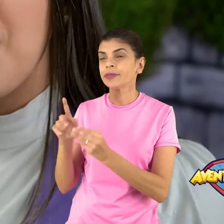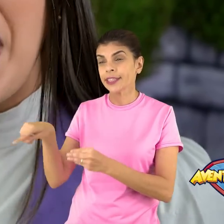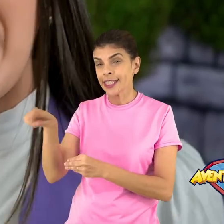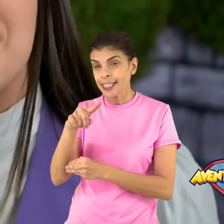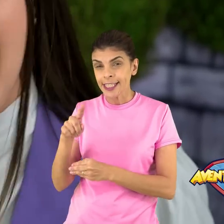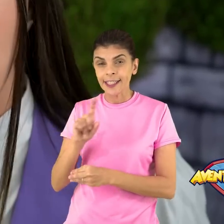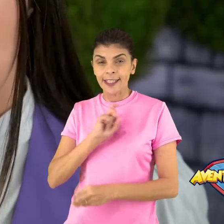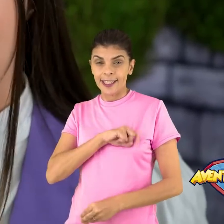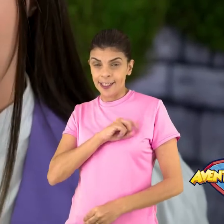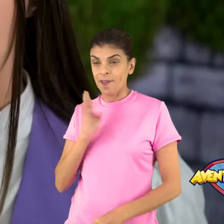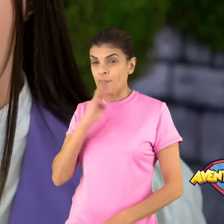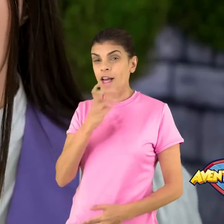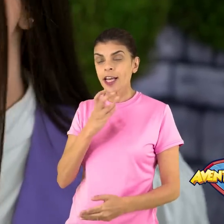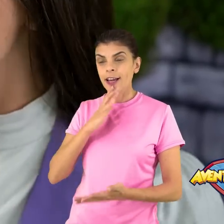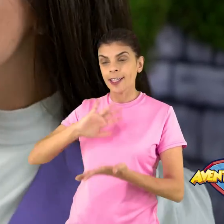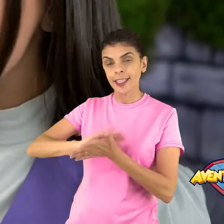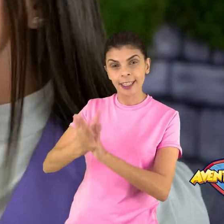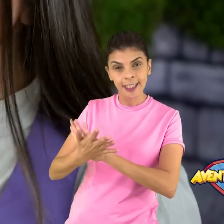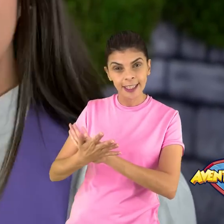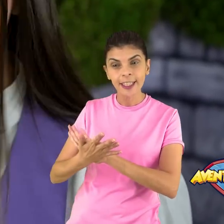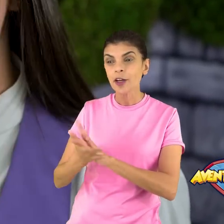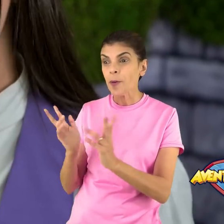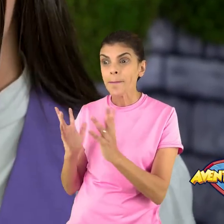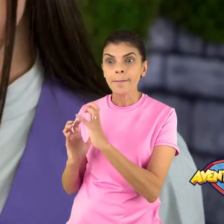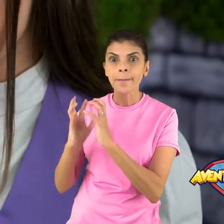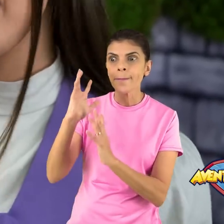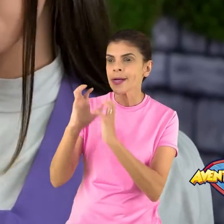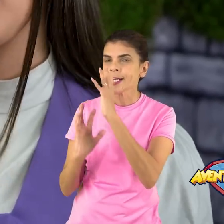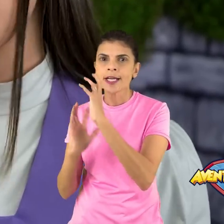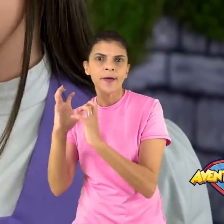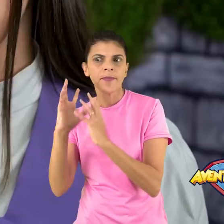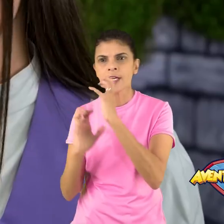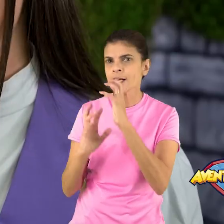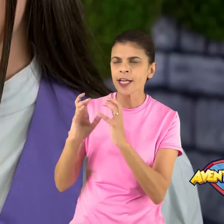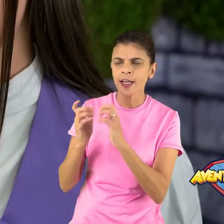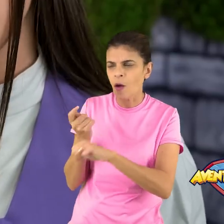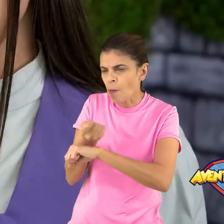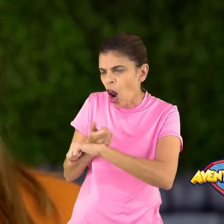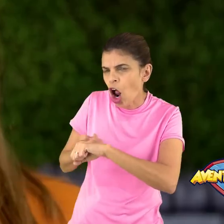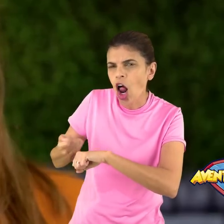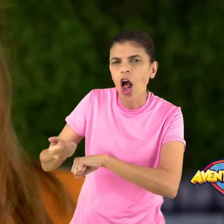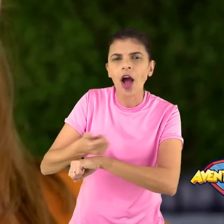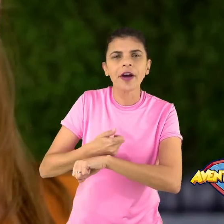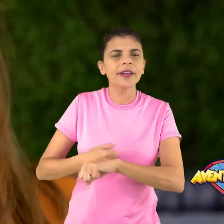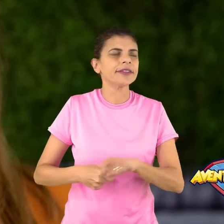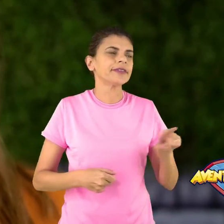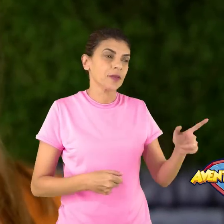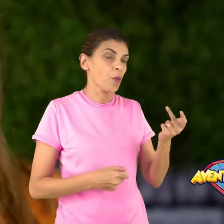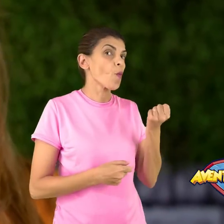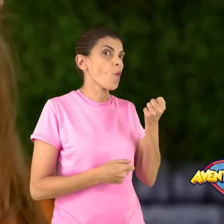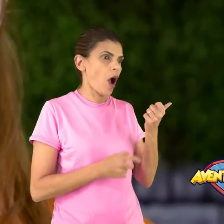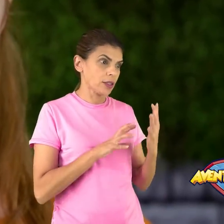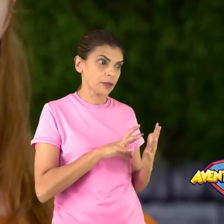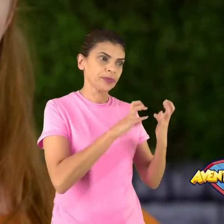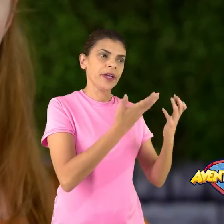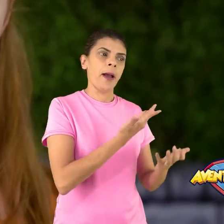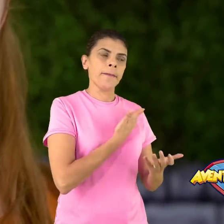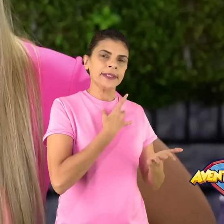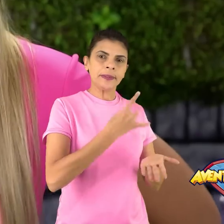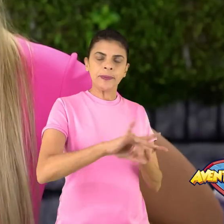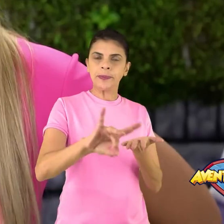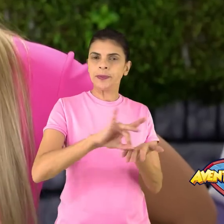Eles tentaram acabar com os aventureiros, criando uma briga entre a gente com essa poção de troslagem. Eles quase acabaram com a nossa